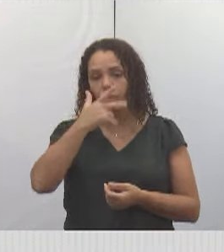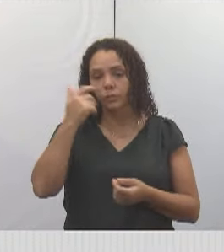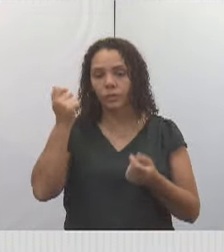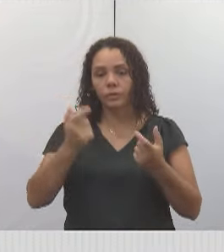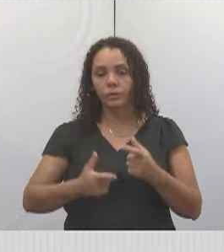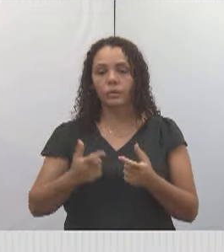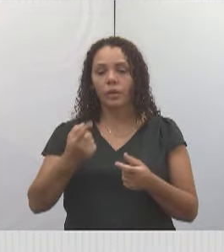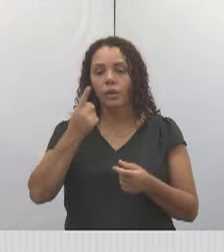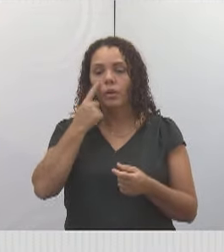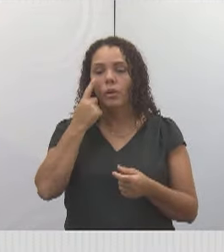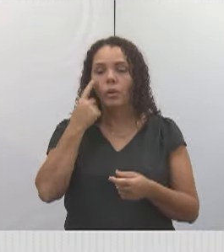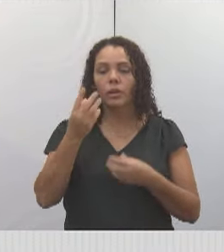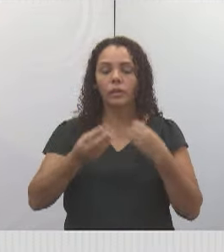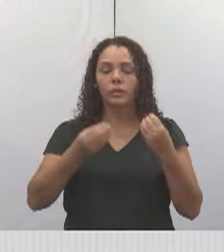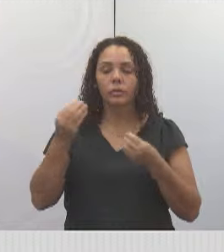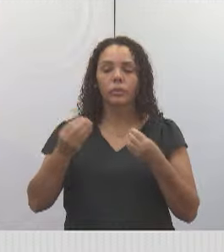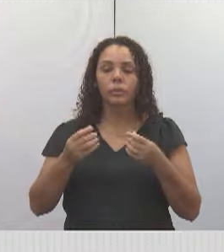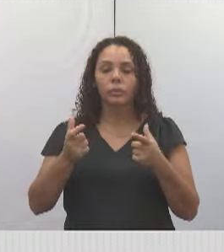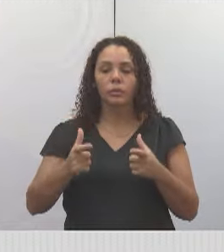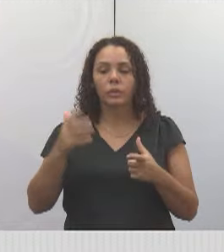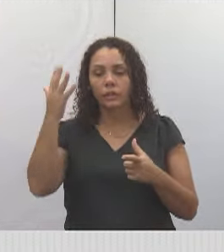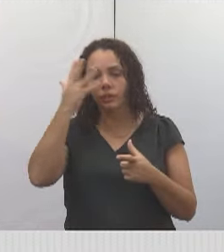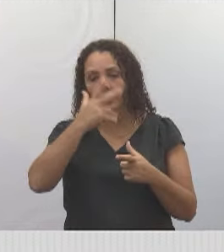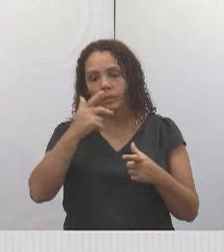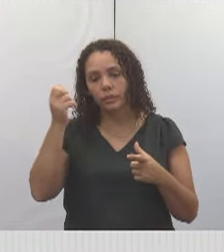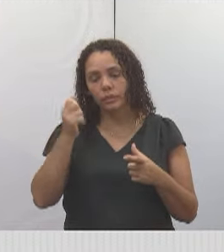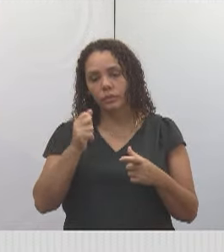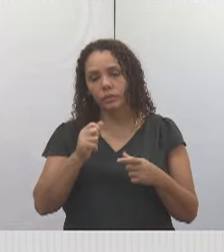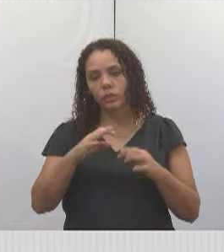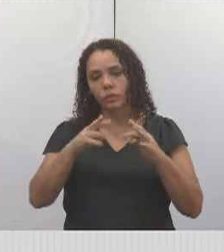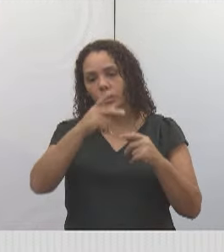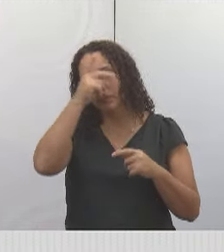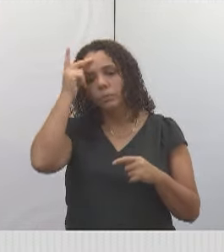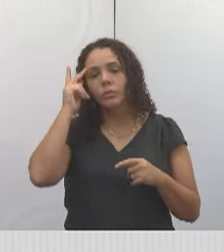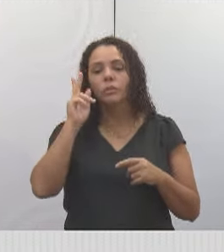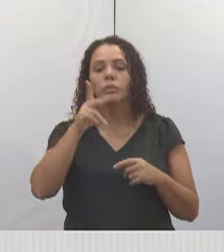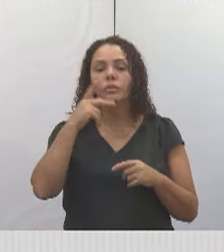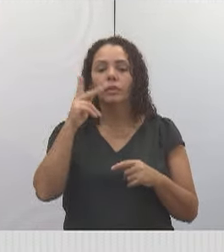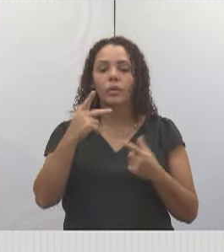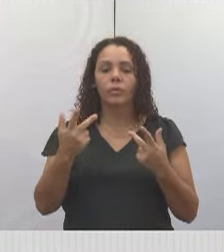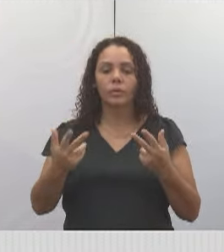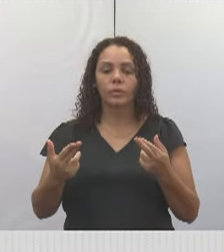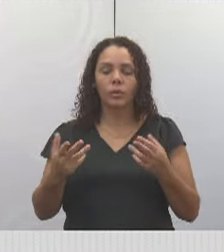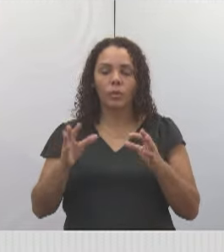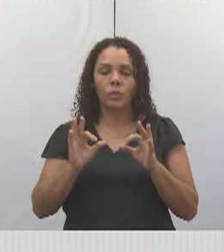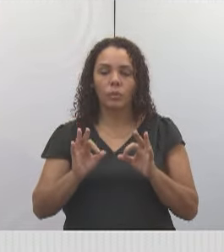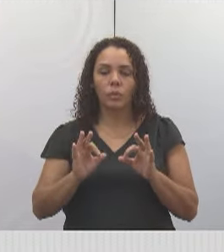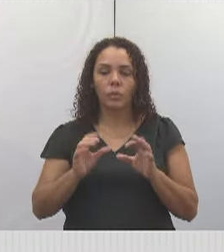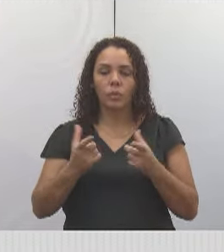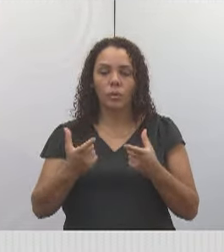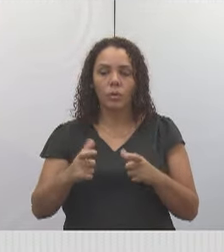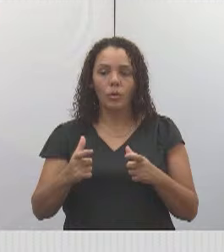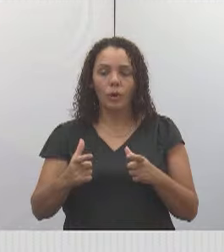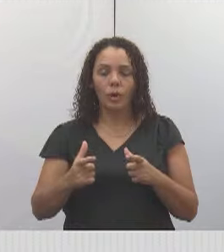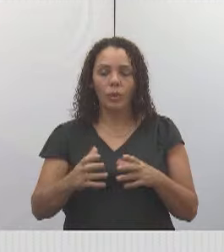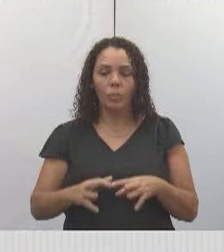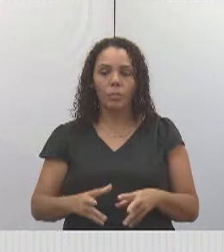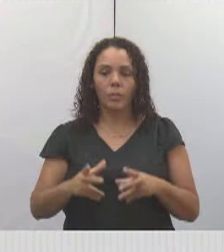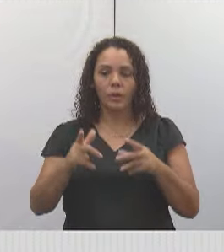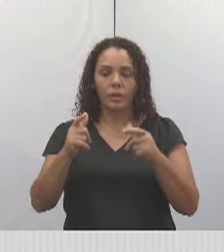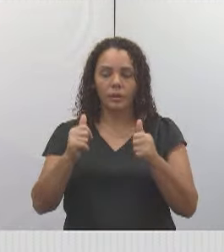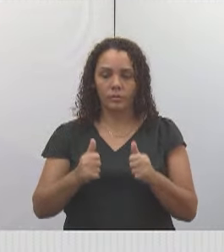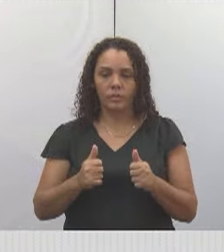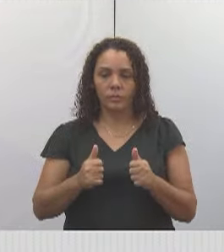Olha como é que está lindo lá e todo mundo, olha, ótimo essa, essa área de lazer aí ao lado da quadra e